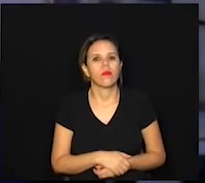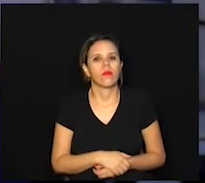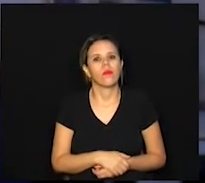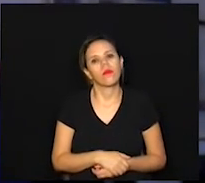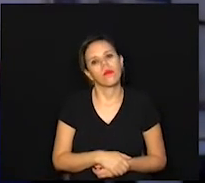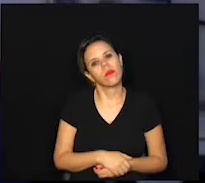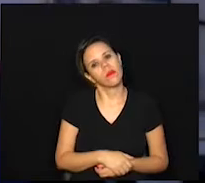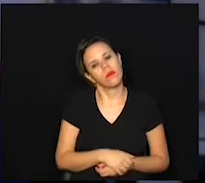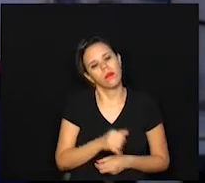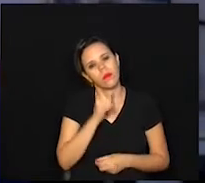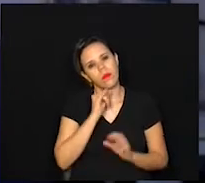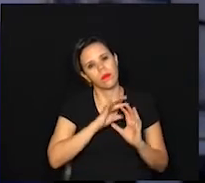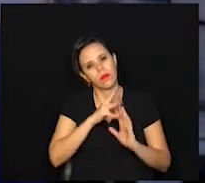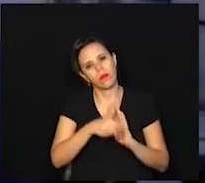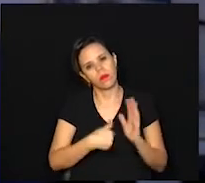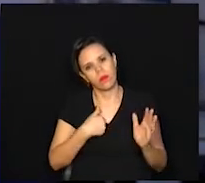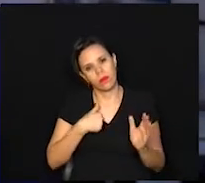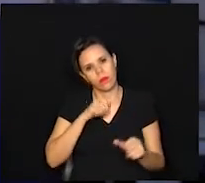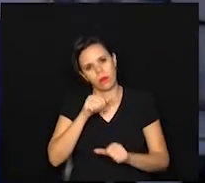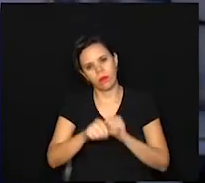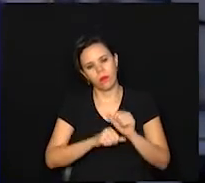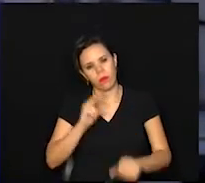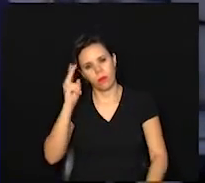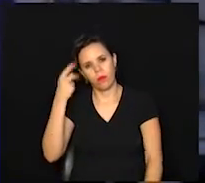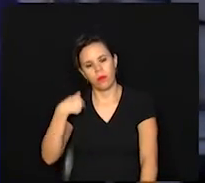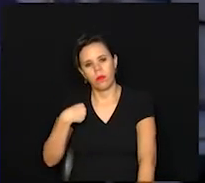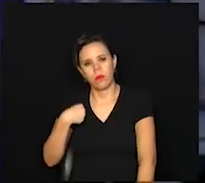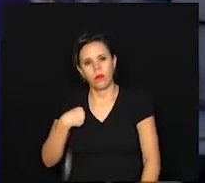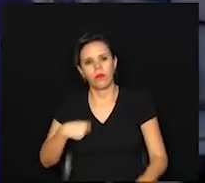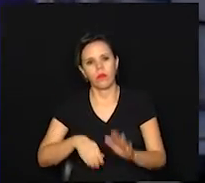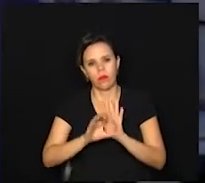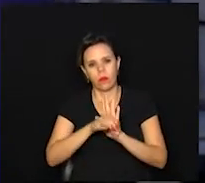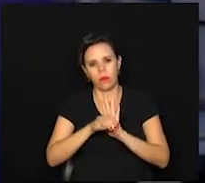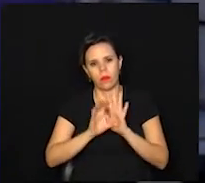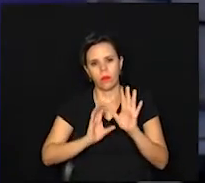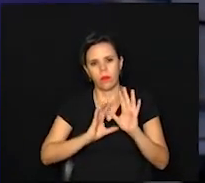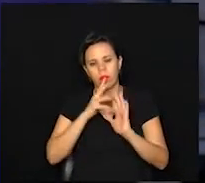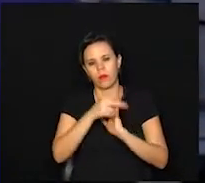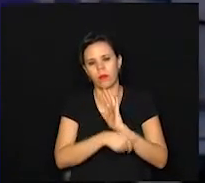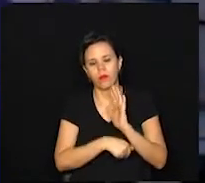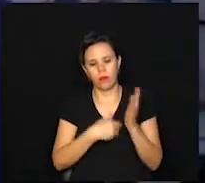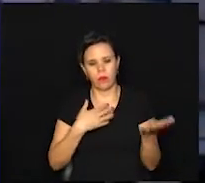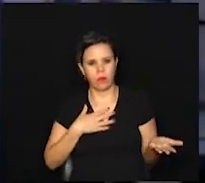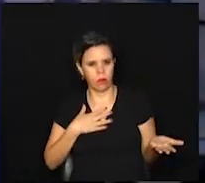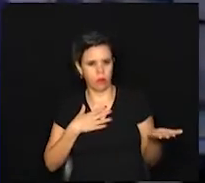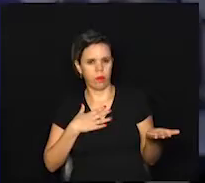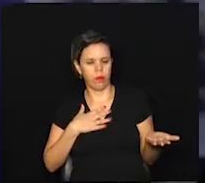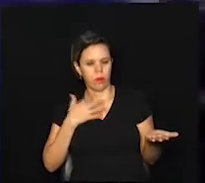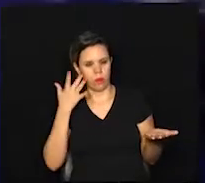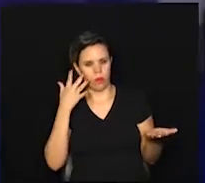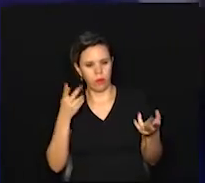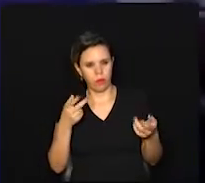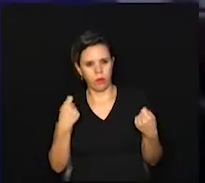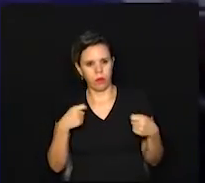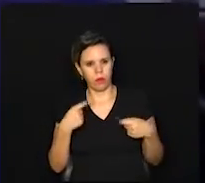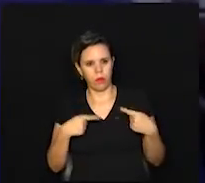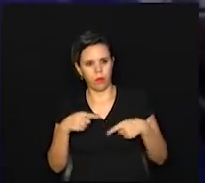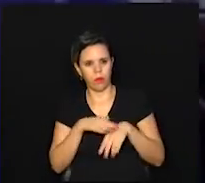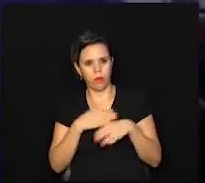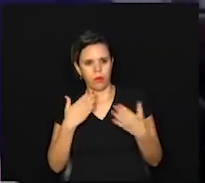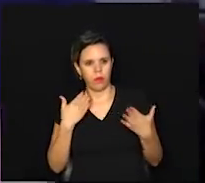a questão ambiental. Eu mudei muito a minha concepção sobre a questão ambiental, sabe? E eu acho que a gente precisa começar a discutir